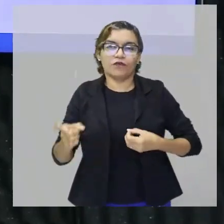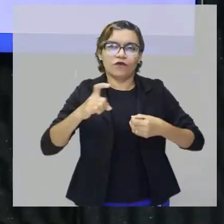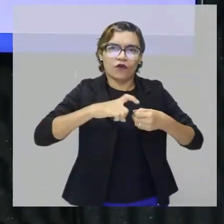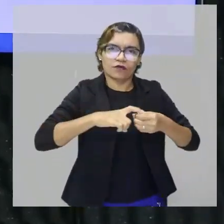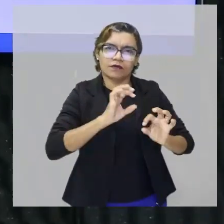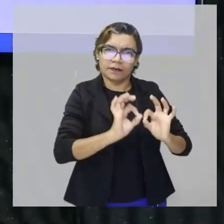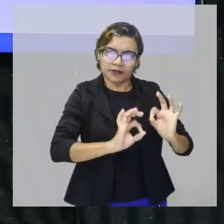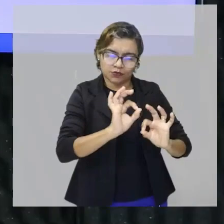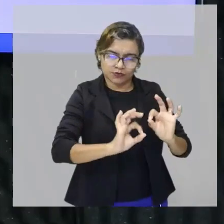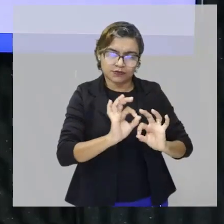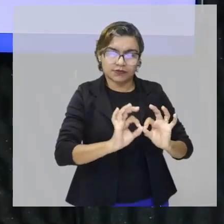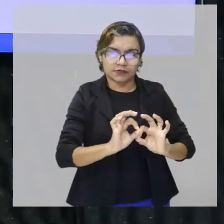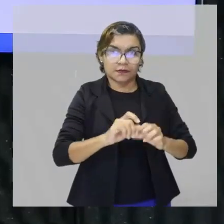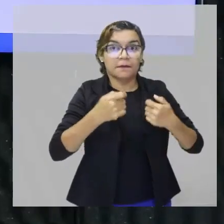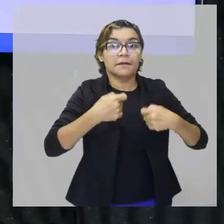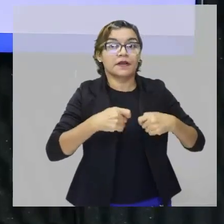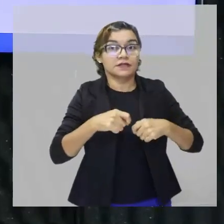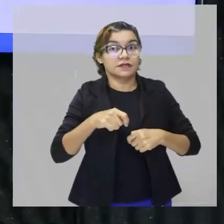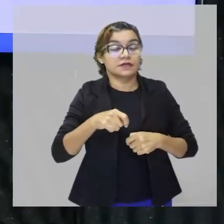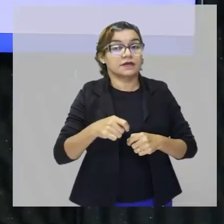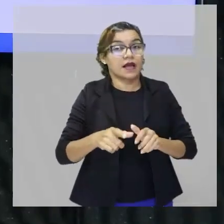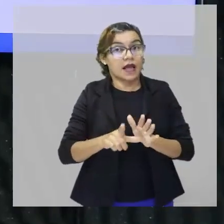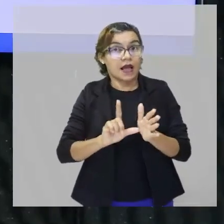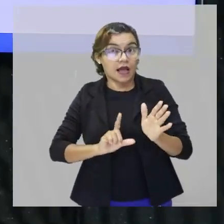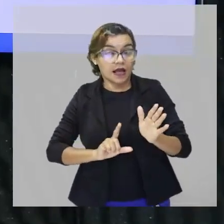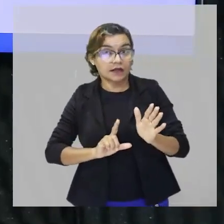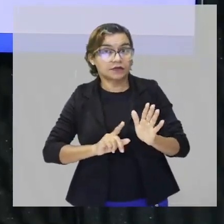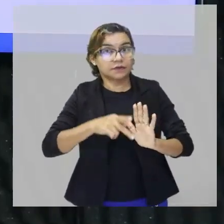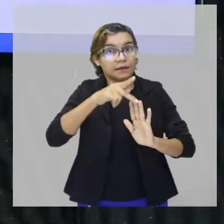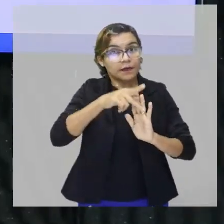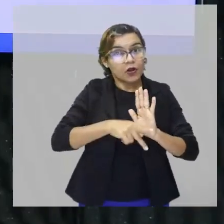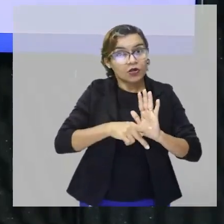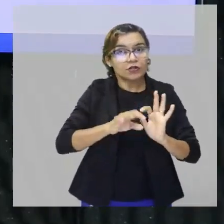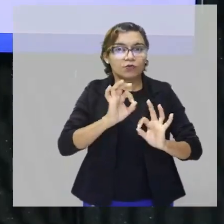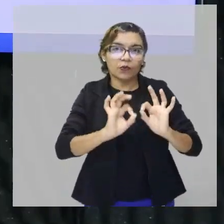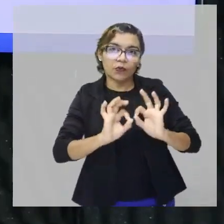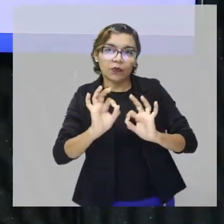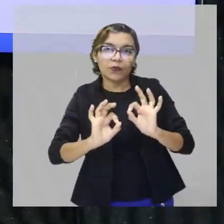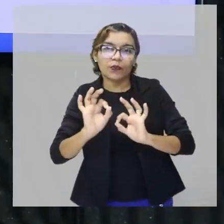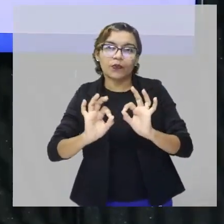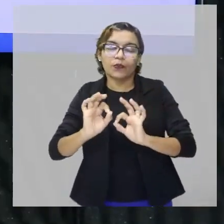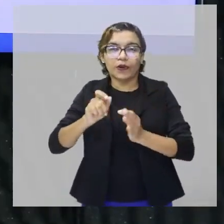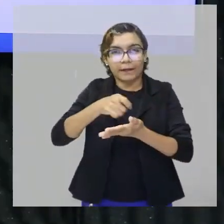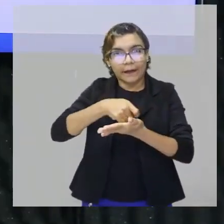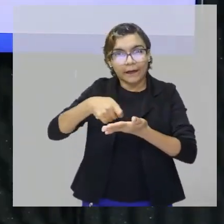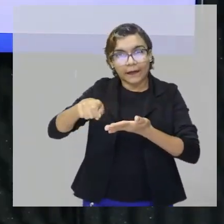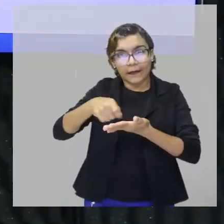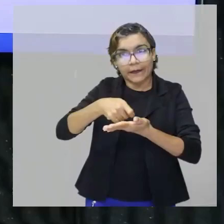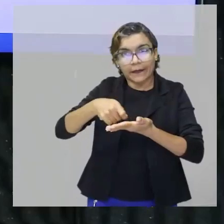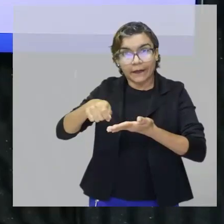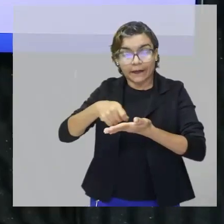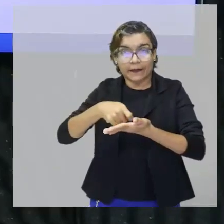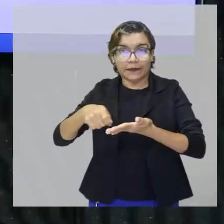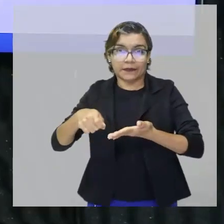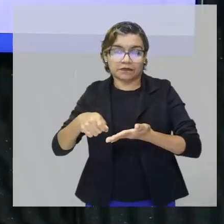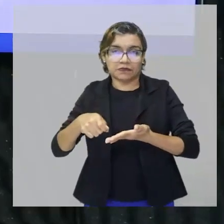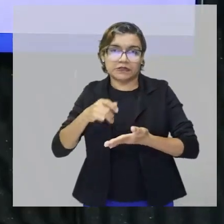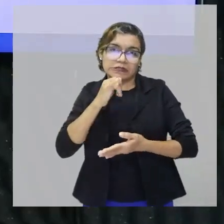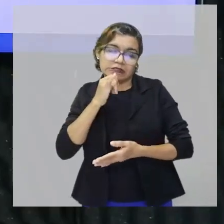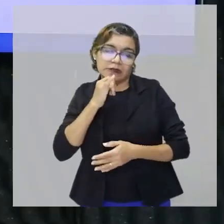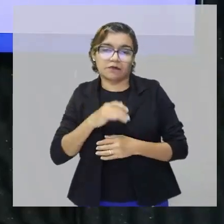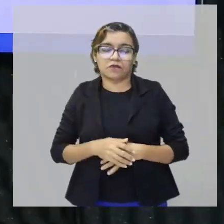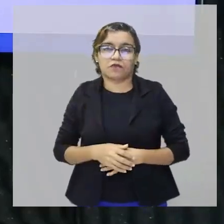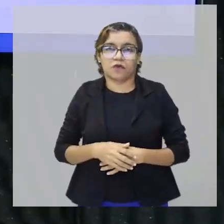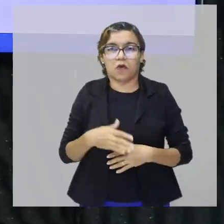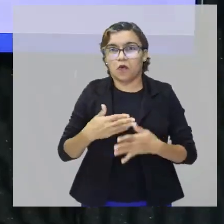É necessário que vocês façam um planejamento para a escrita do texto de vocês. Vocês não podem escrever de forma aleatória.